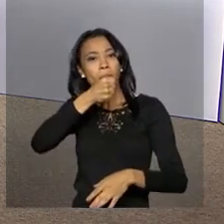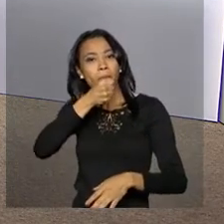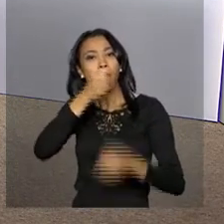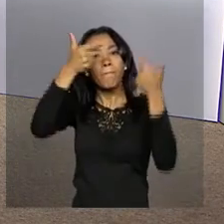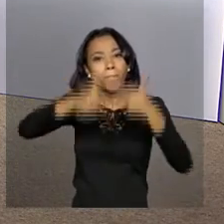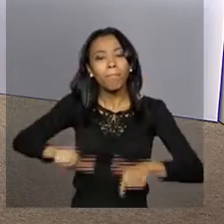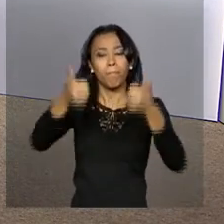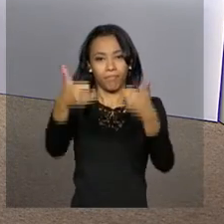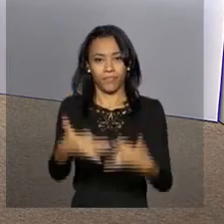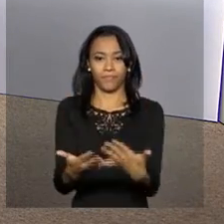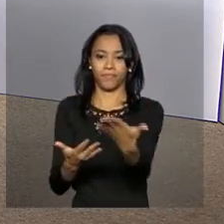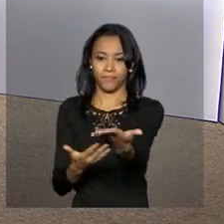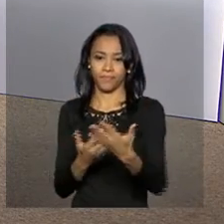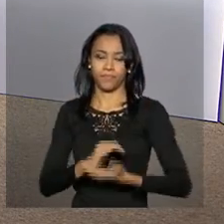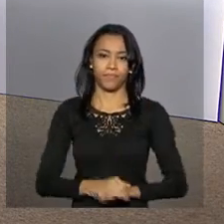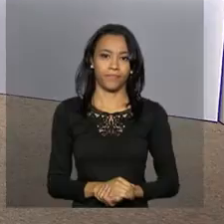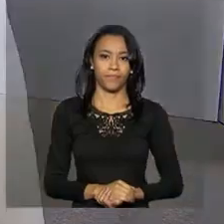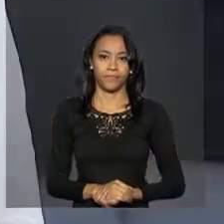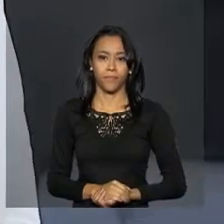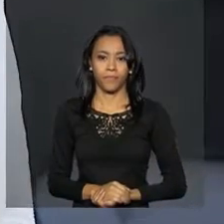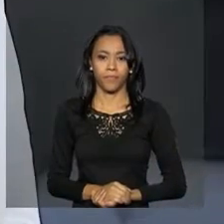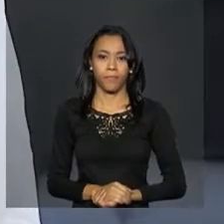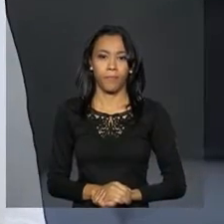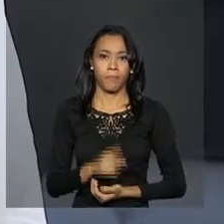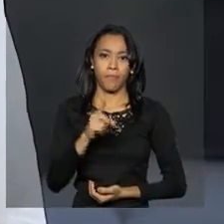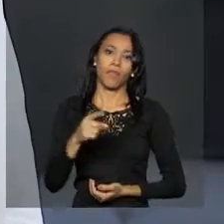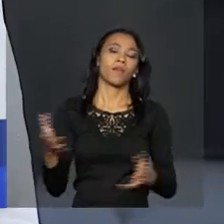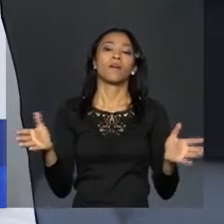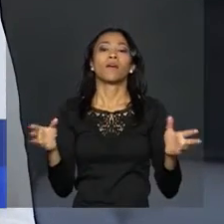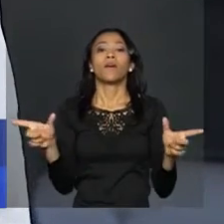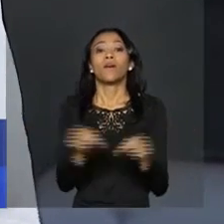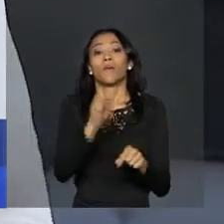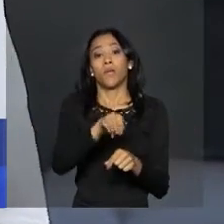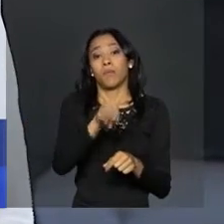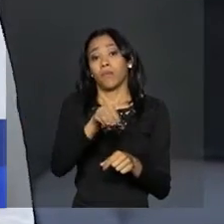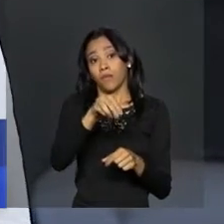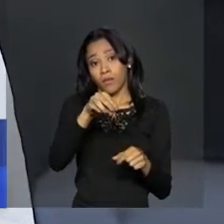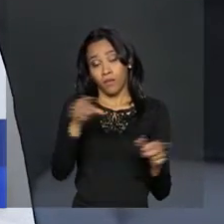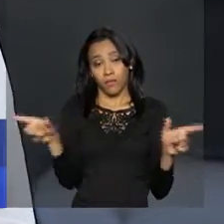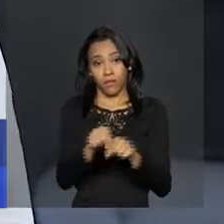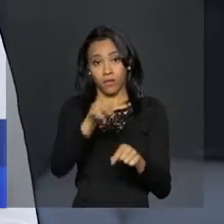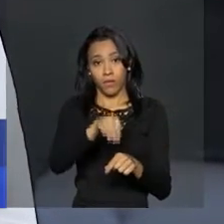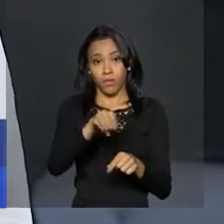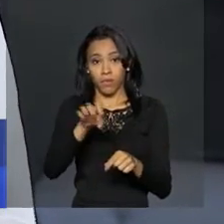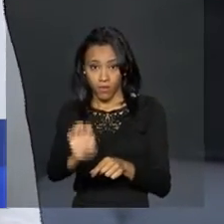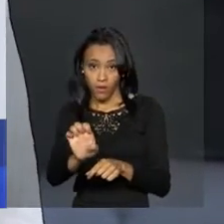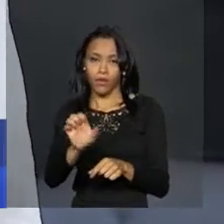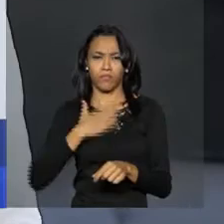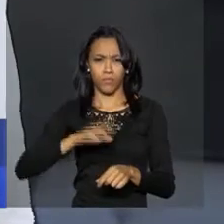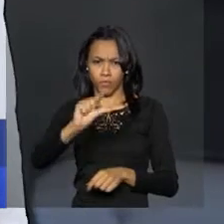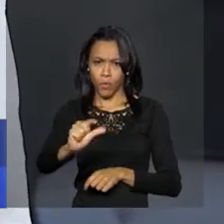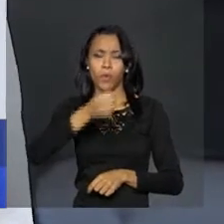os detalhes. Paola? E apesar da ministro de Minas e Energia, Eduardo Braga, conversa agora ao meio-dia com a imprensa